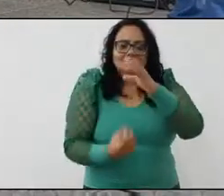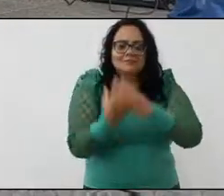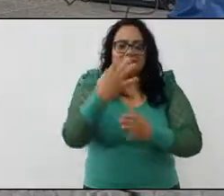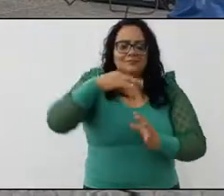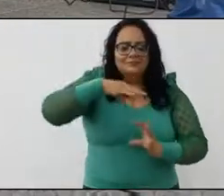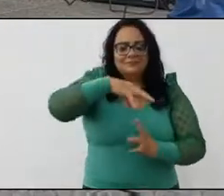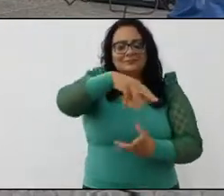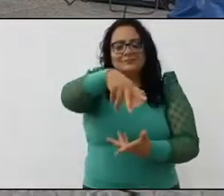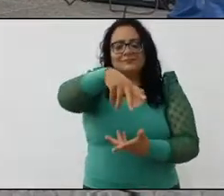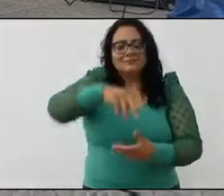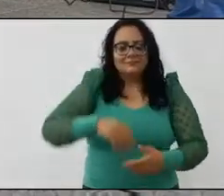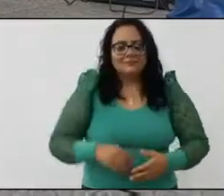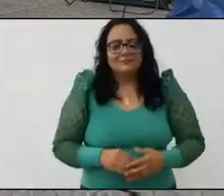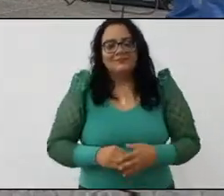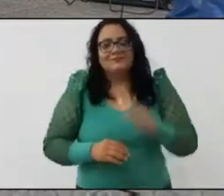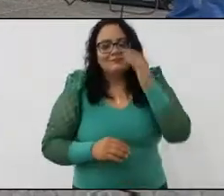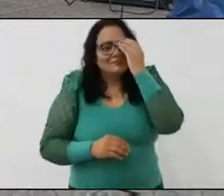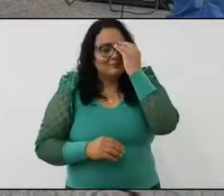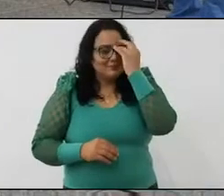Aleluia.